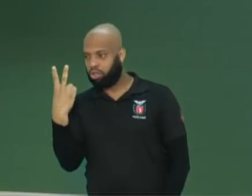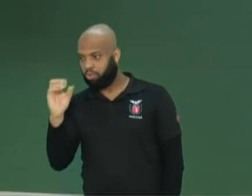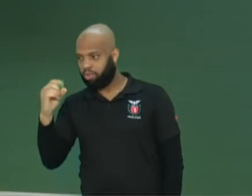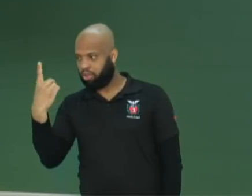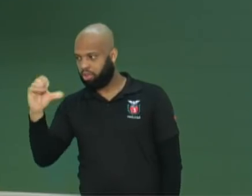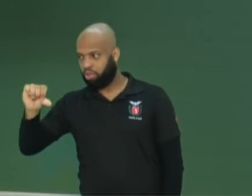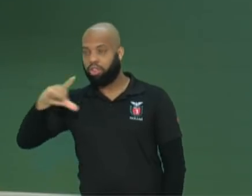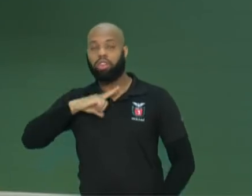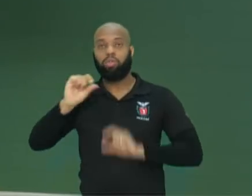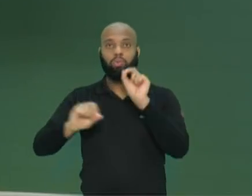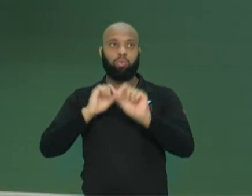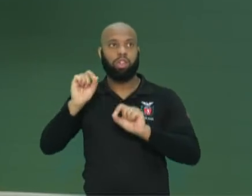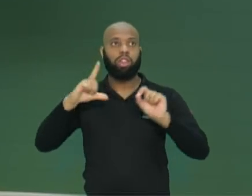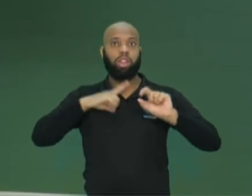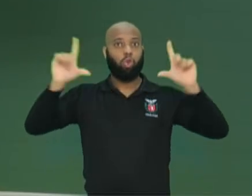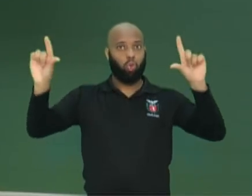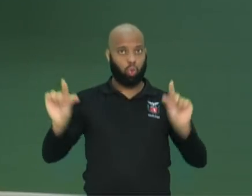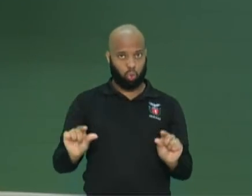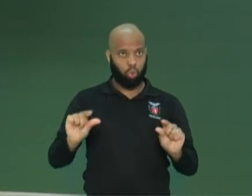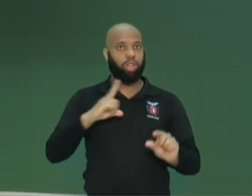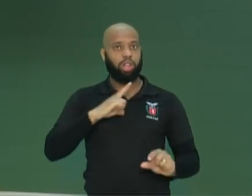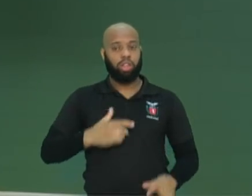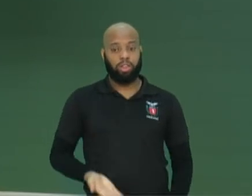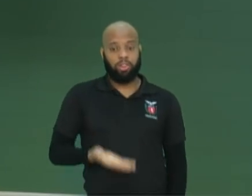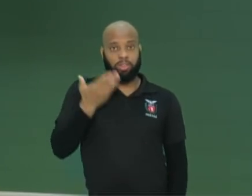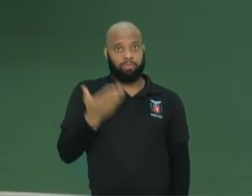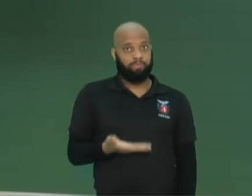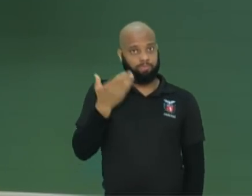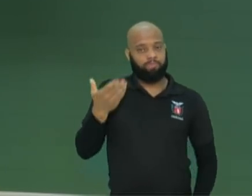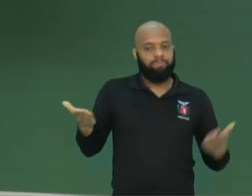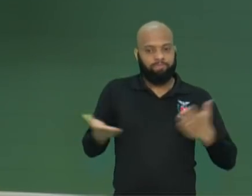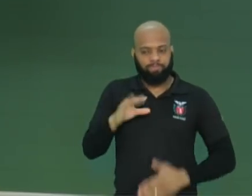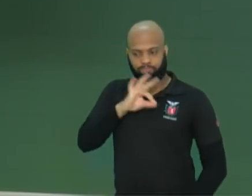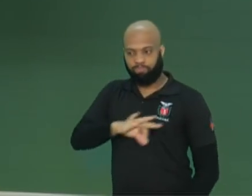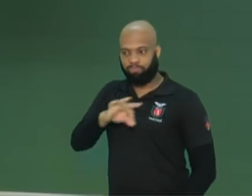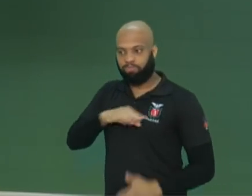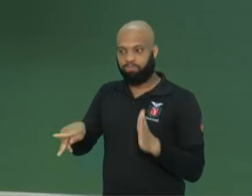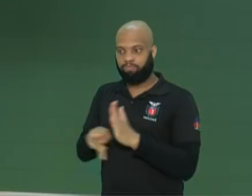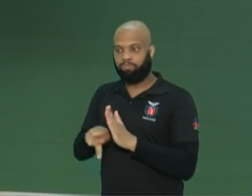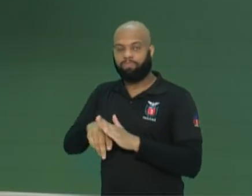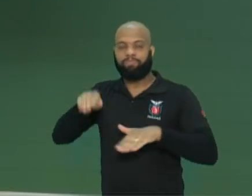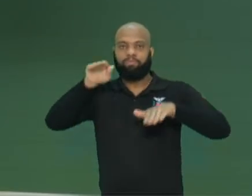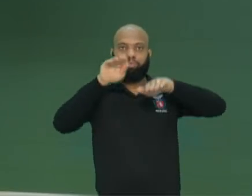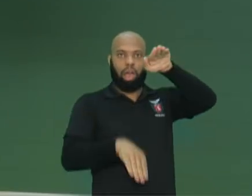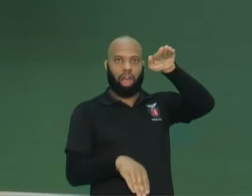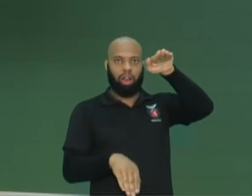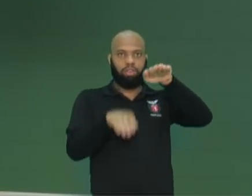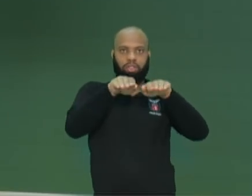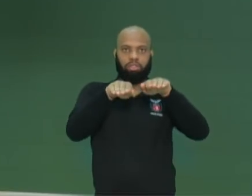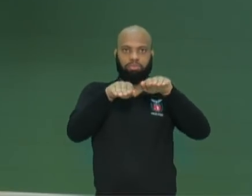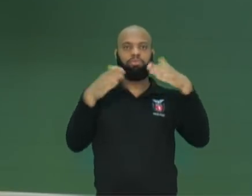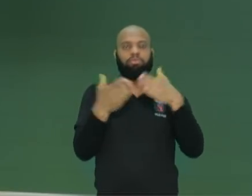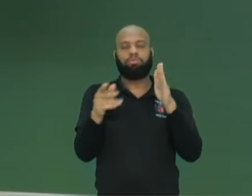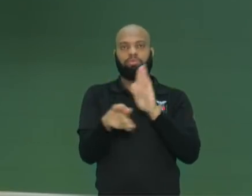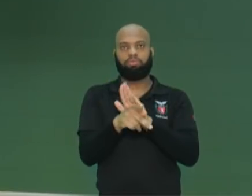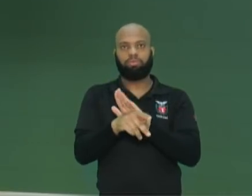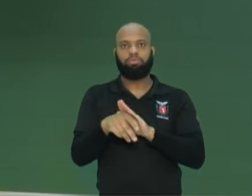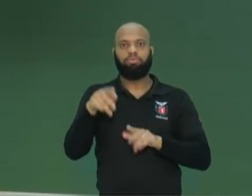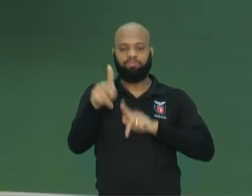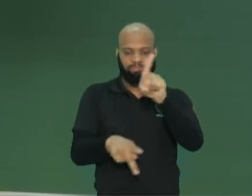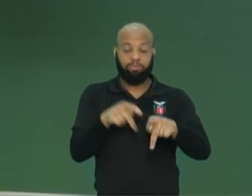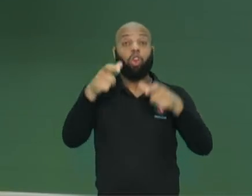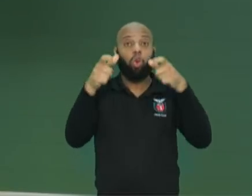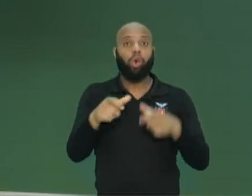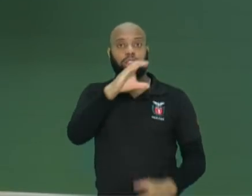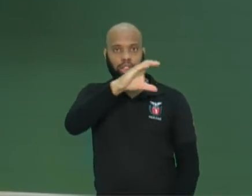inclusive, teve uma queda ali, aumentou um pouco essa desigualdade de renda da população do